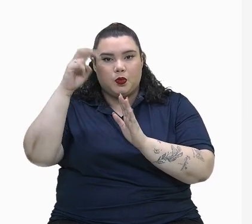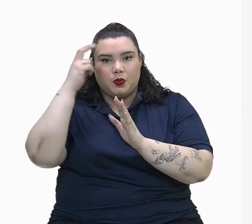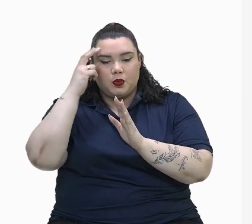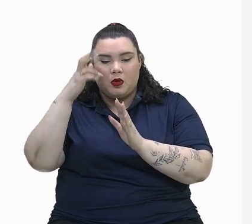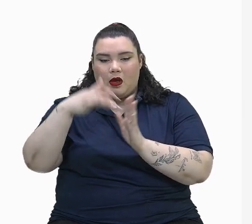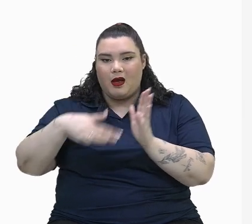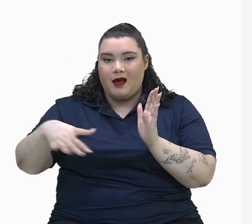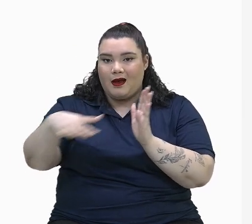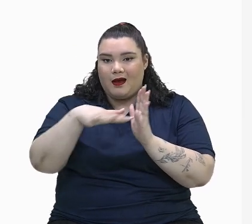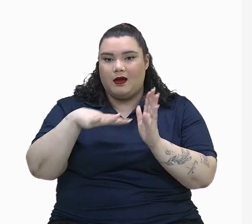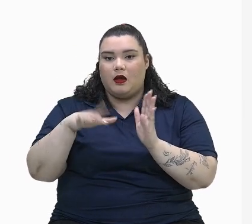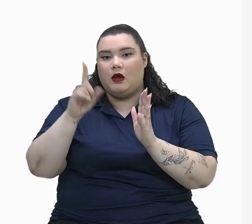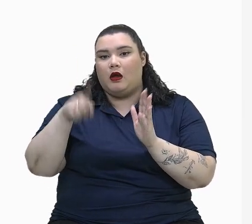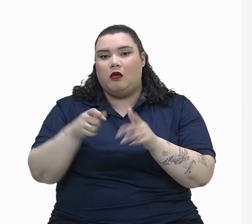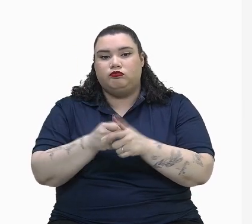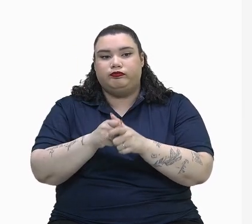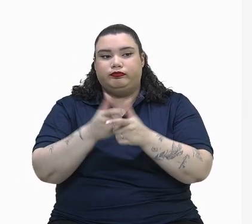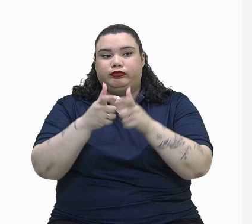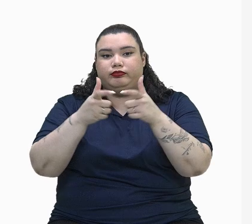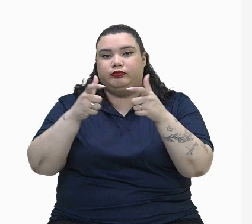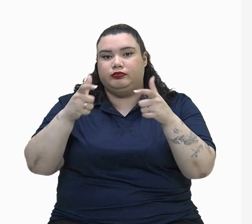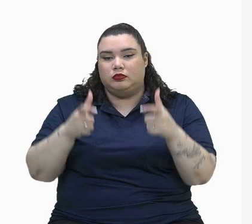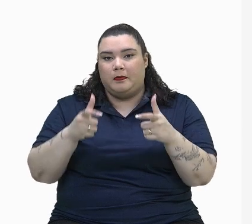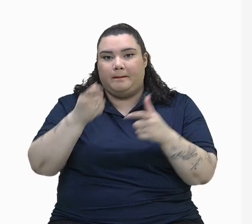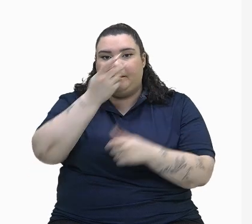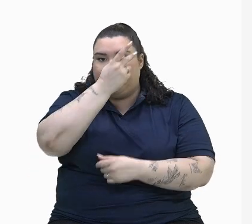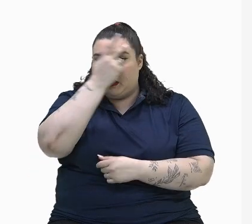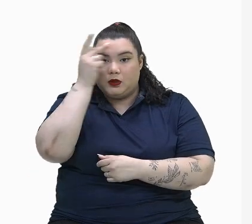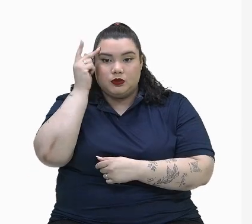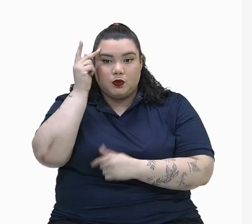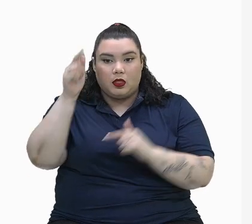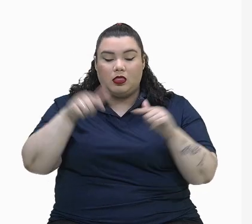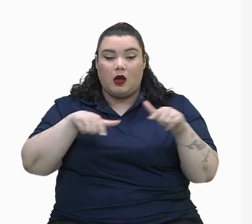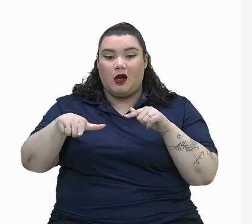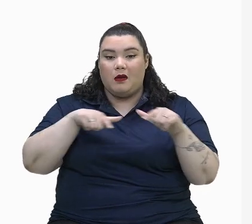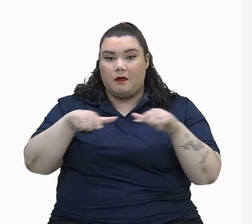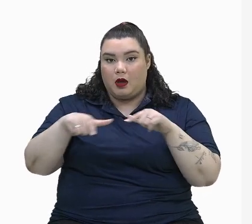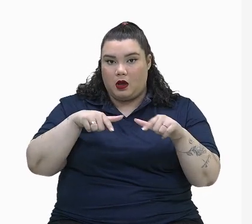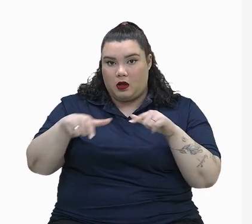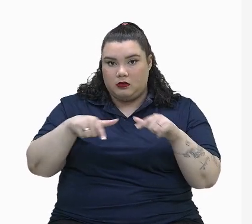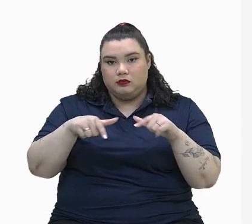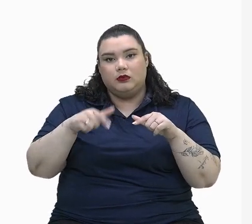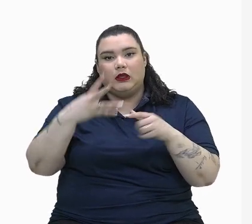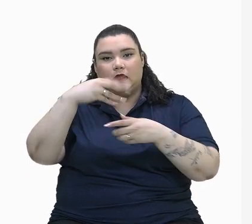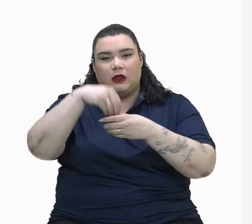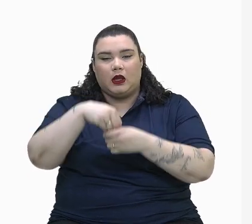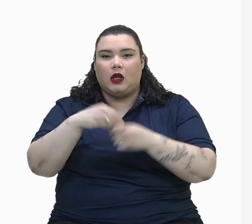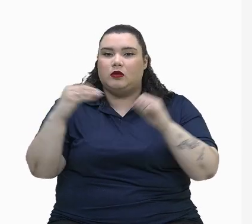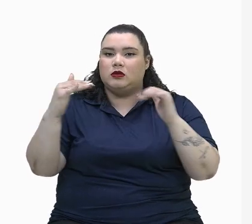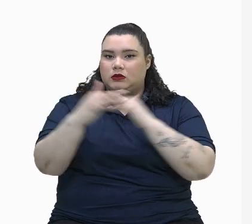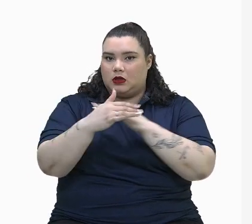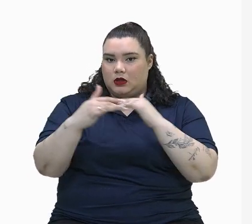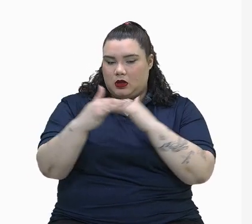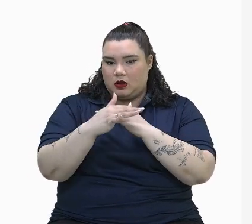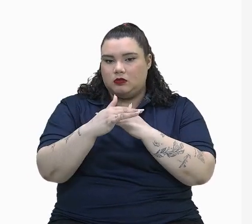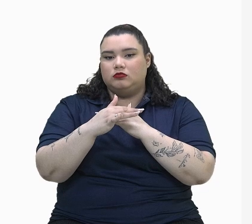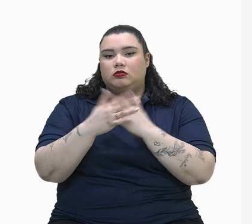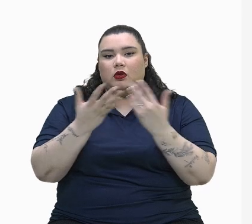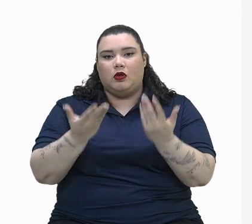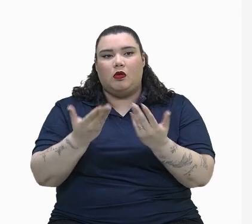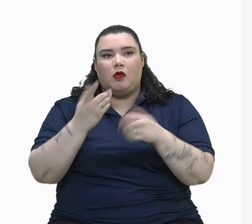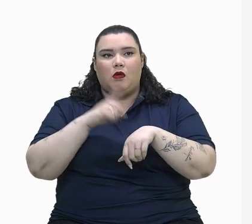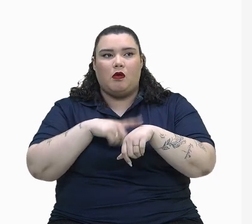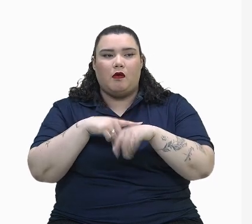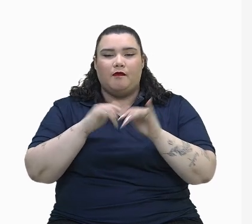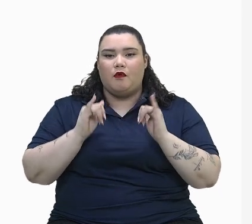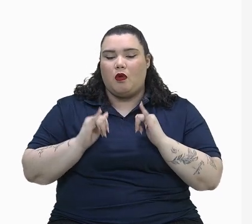para massas de trabalhadores das grandes cidades, nas horas de folga, né?